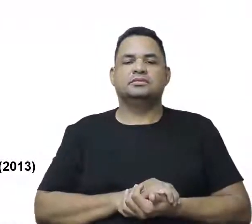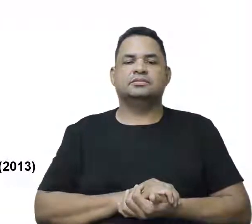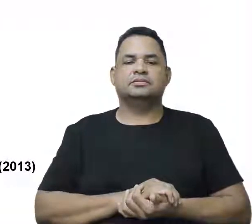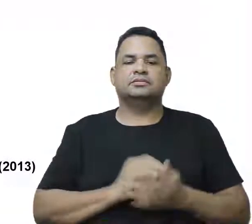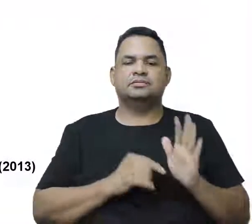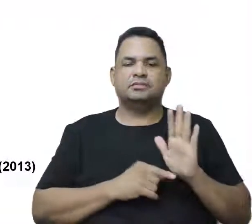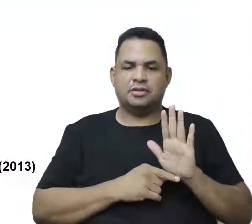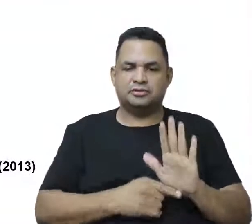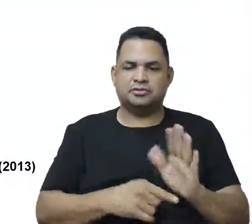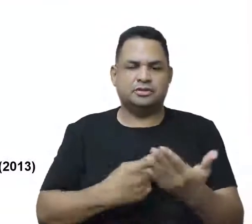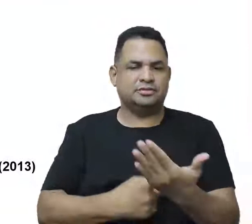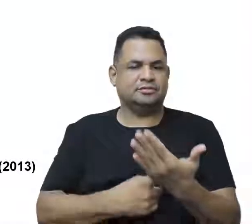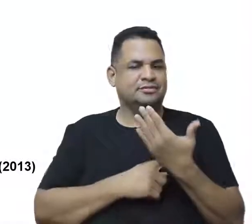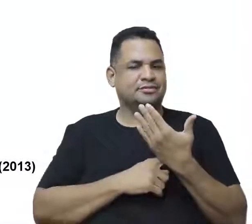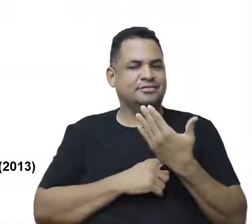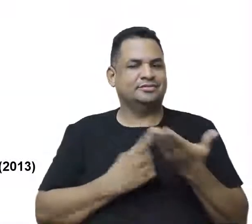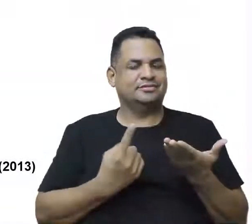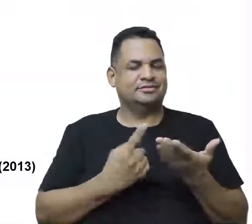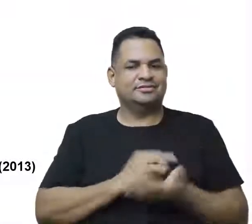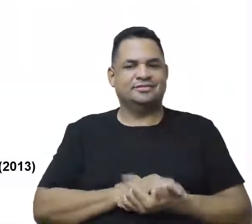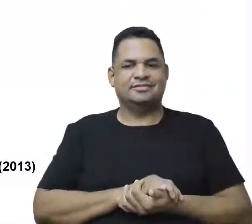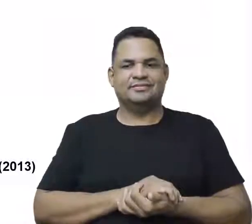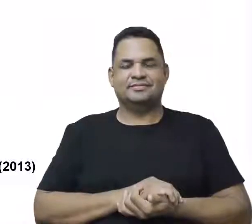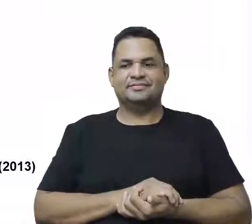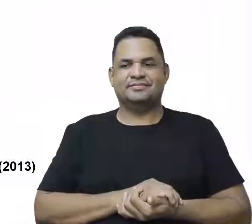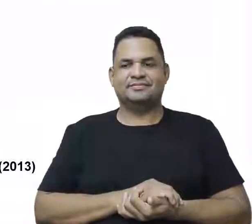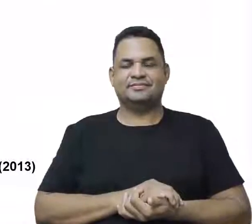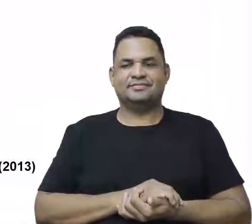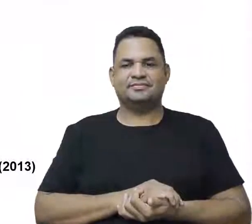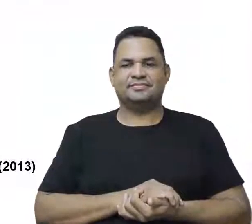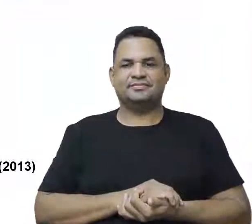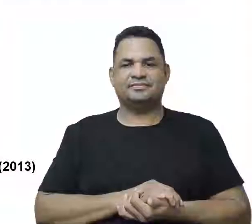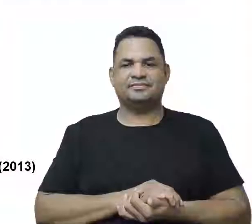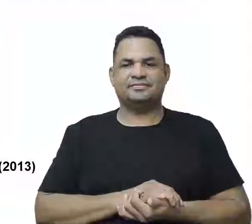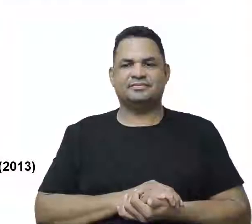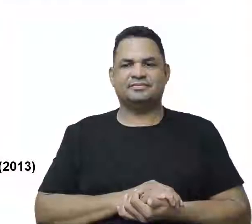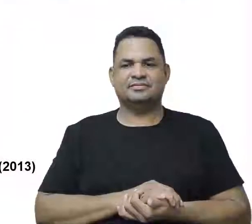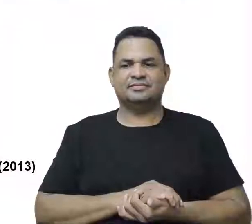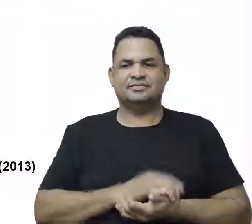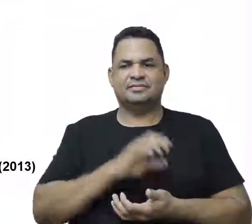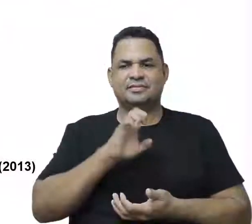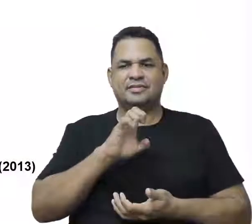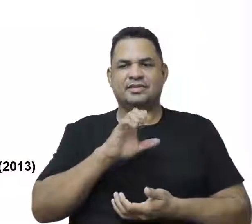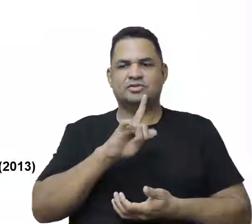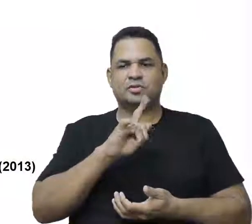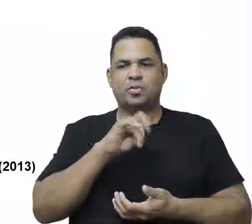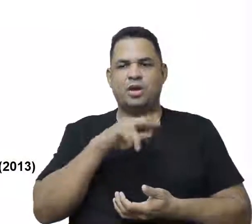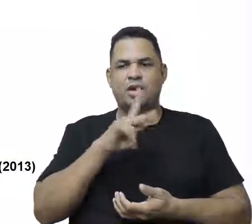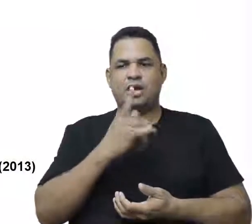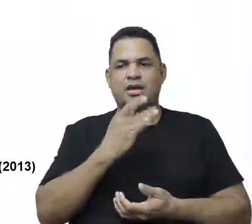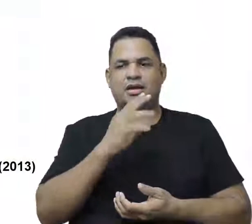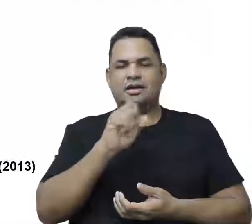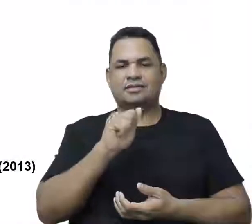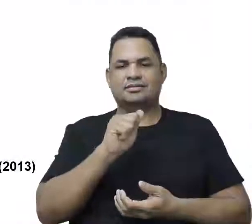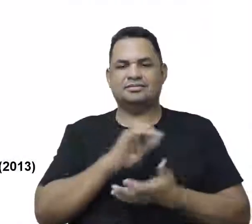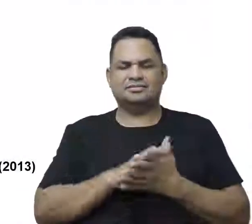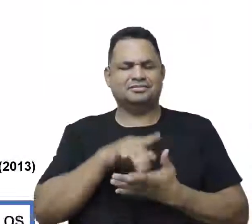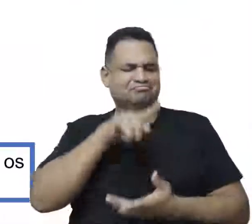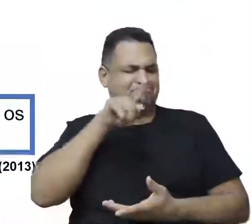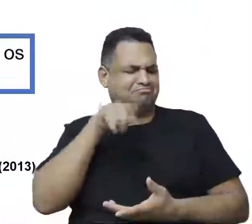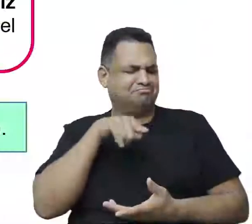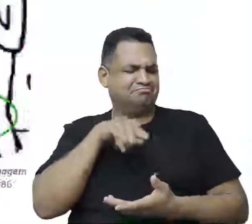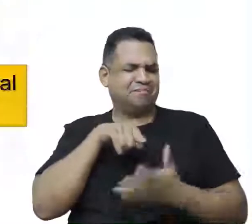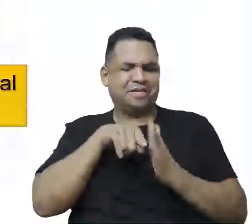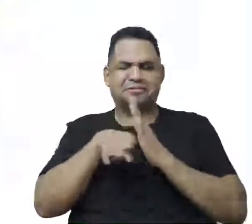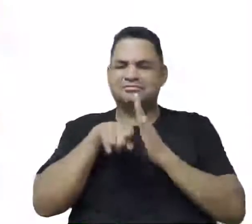desfavorável, Exato, né, exato. Bem interessante isso, né? Essa esguelha agora aí você olha deixou assim, um monte de interrogação aí agora,